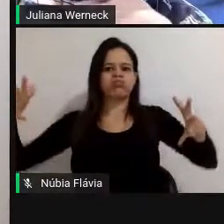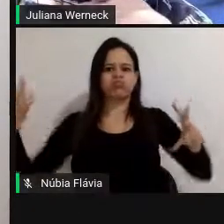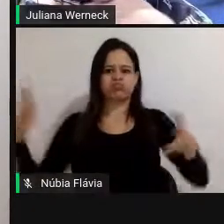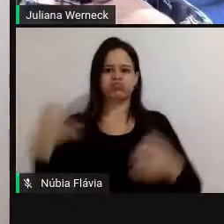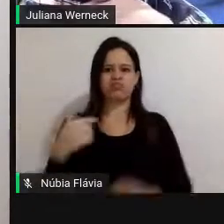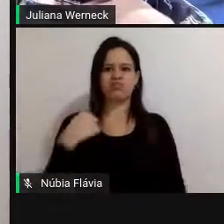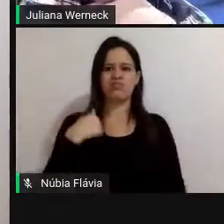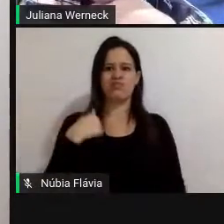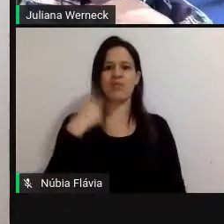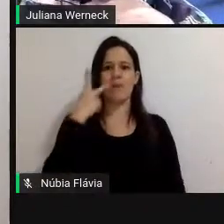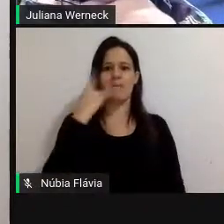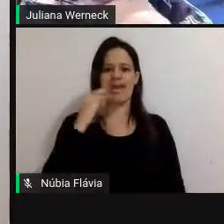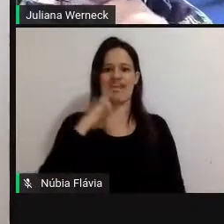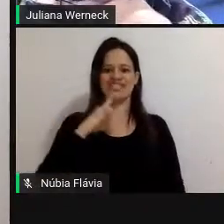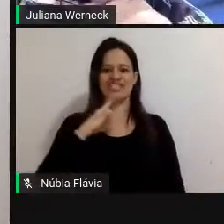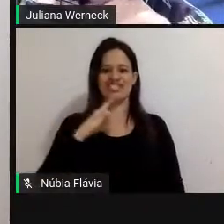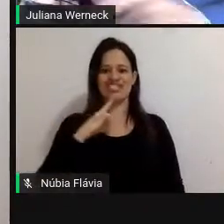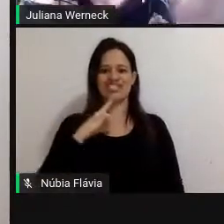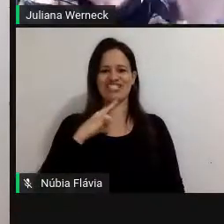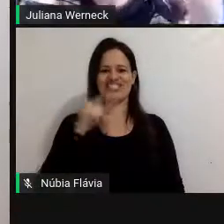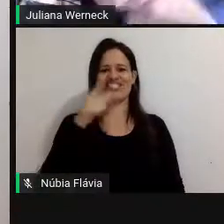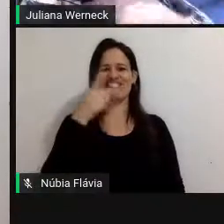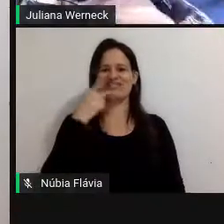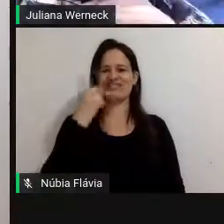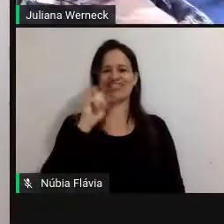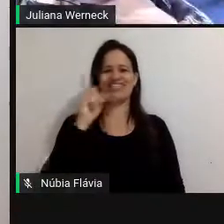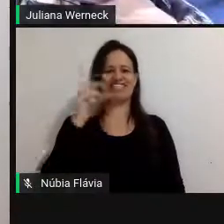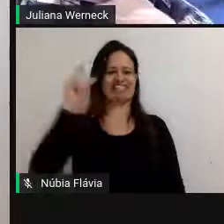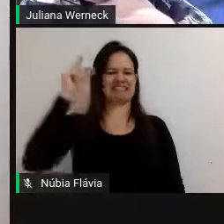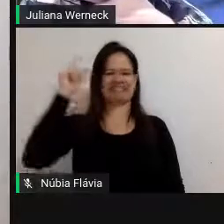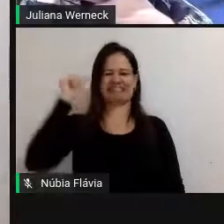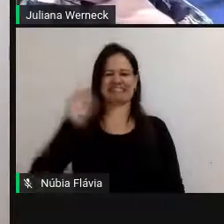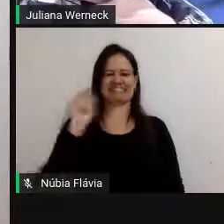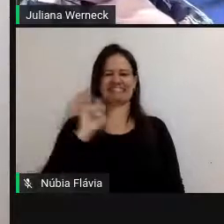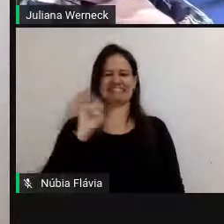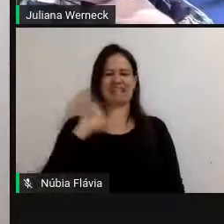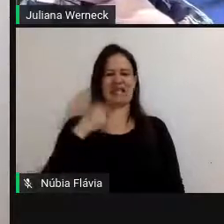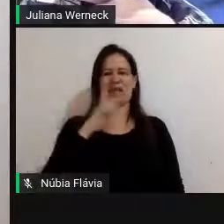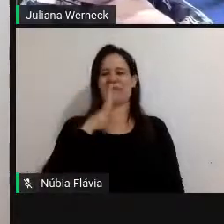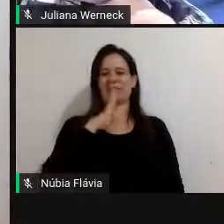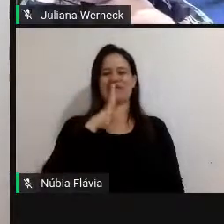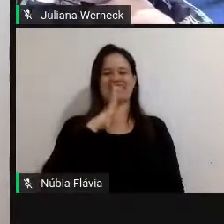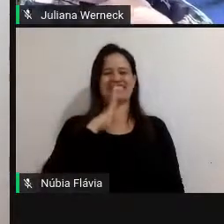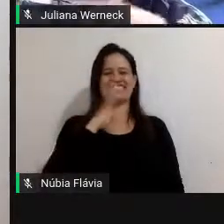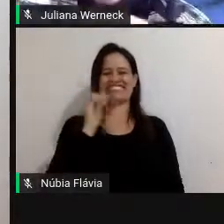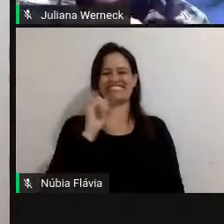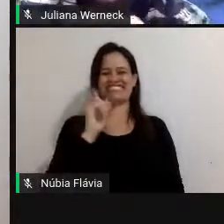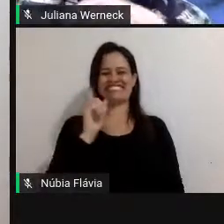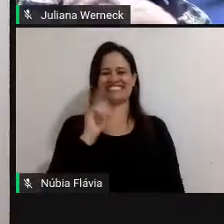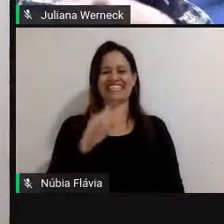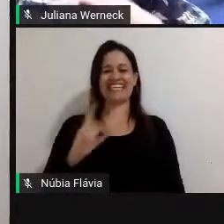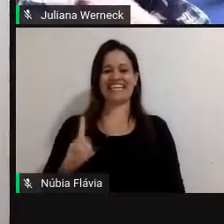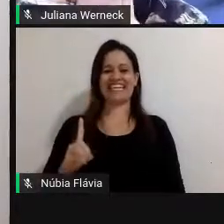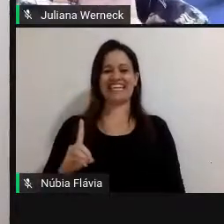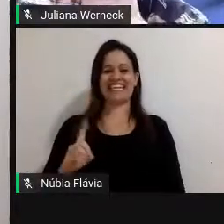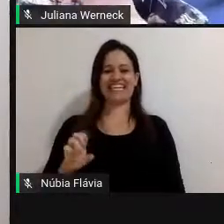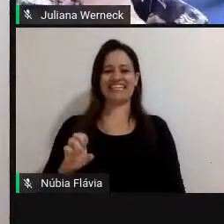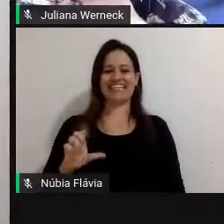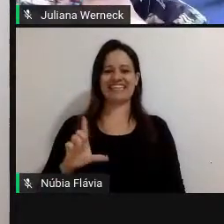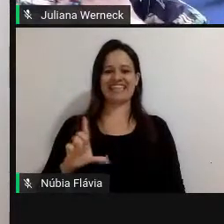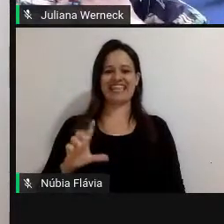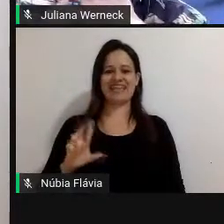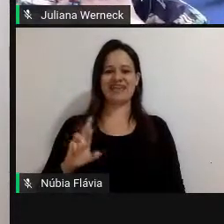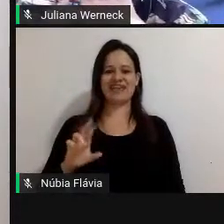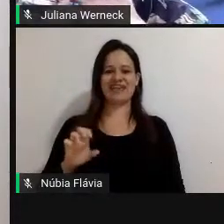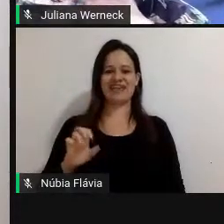Dani. Não era? Não. Então. Pois é, era um Del Rey 86. Eu falo que era um